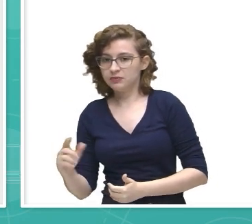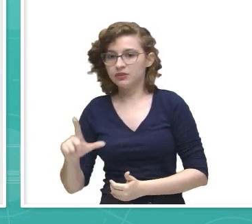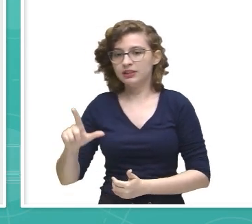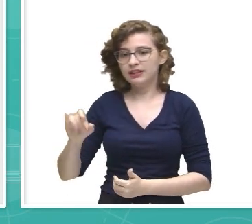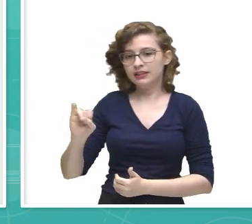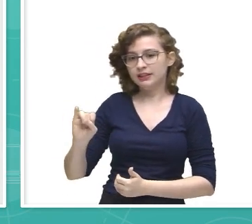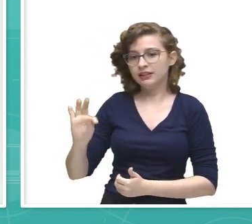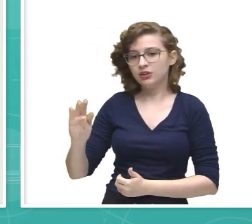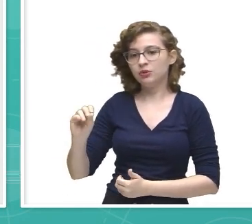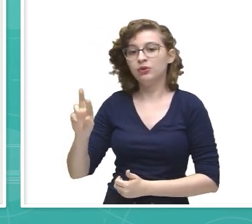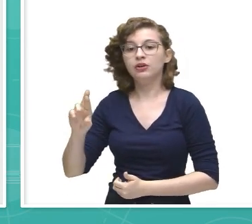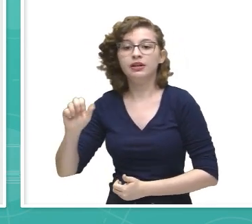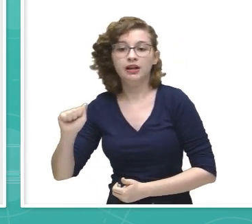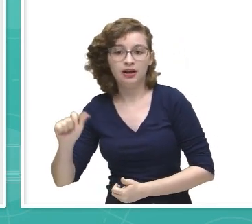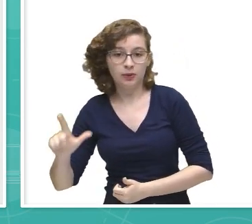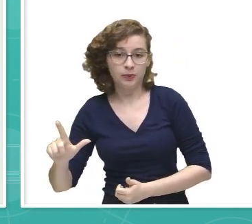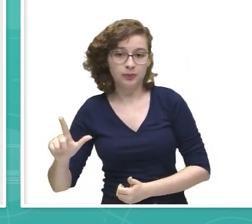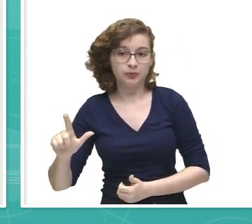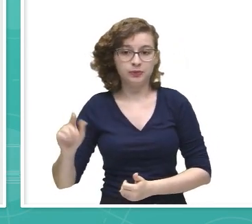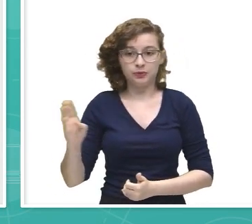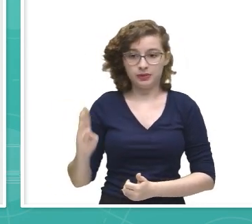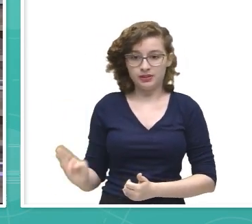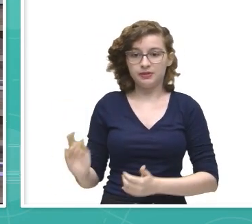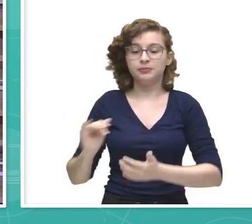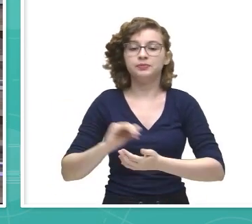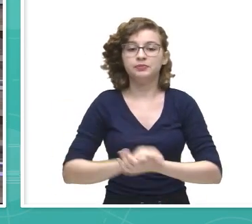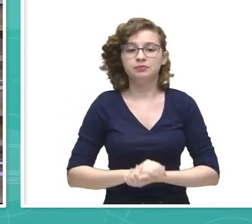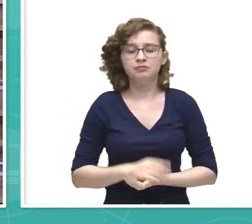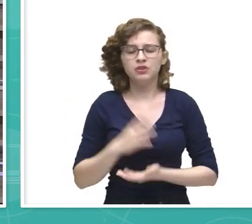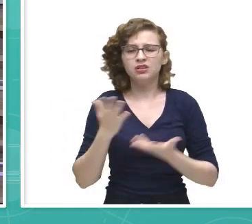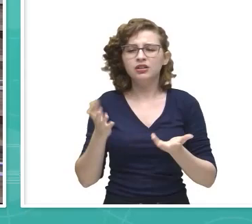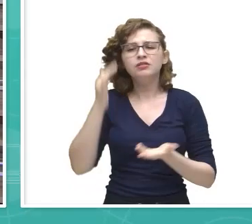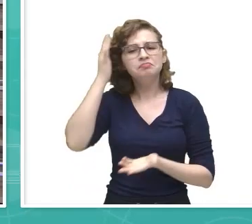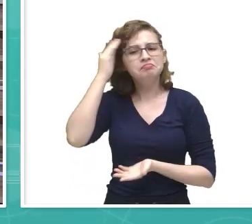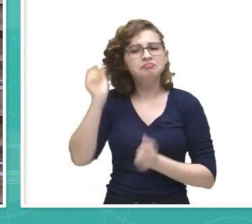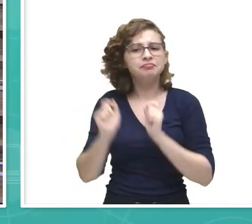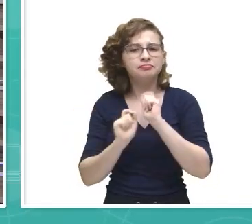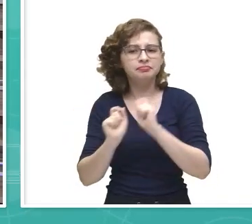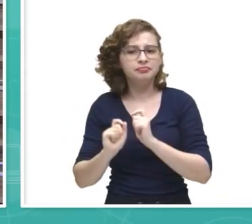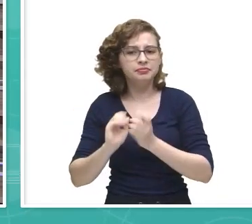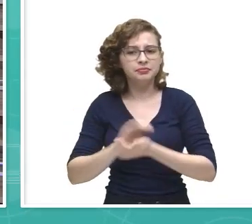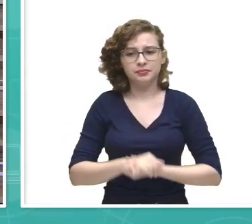brasileiro. A gente sabe, pessoal, refletindo um pouquinho mais, que hoje,